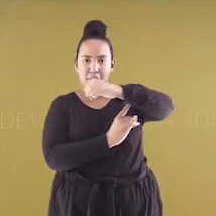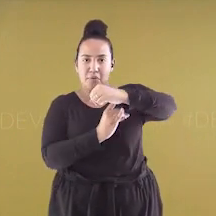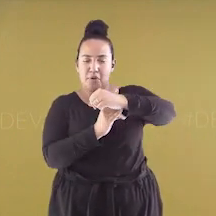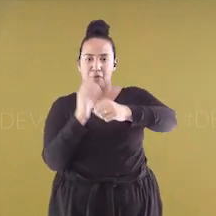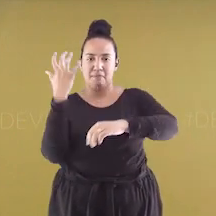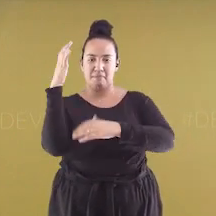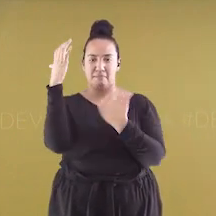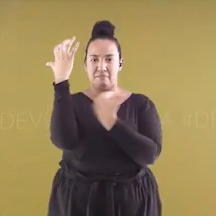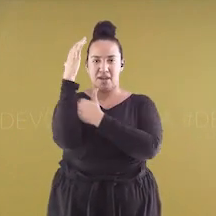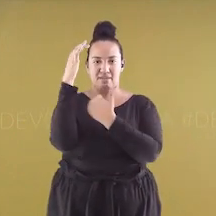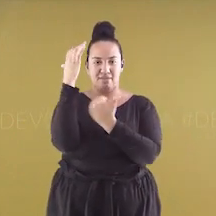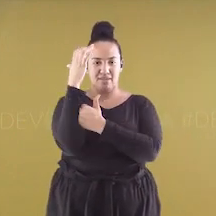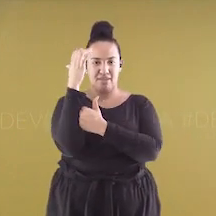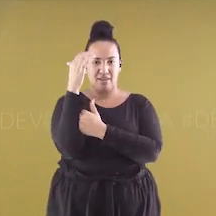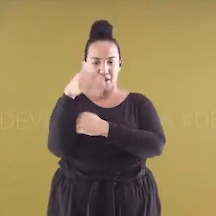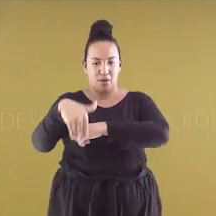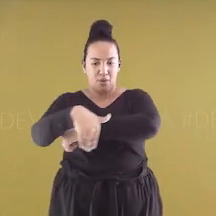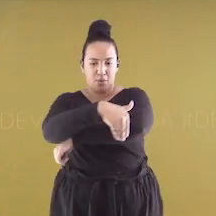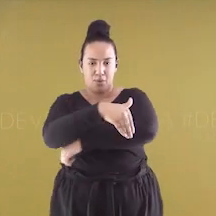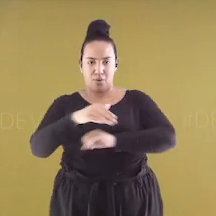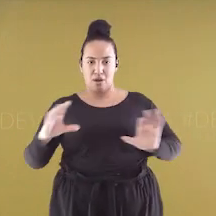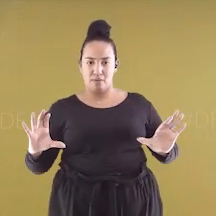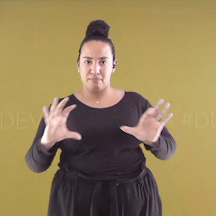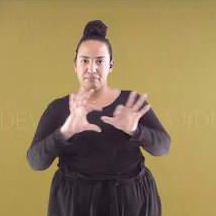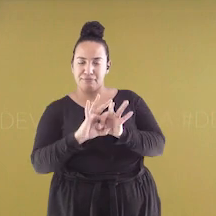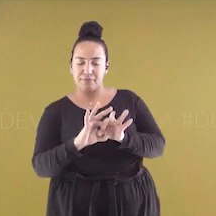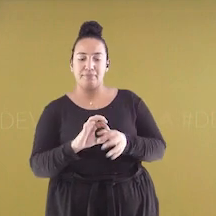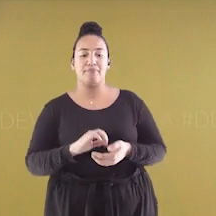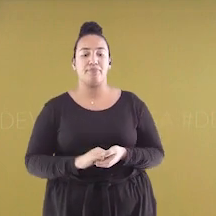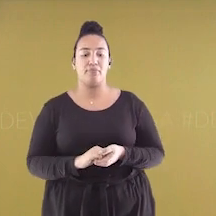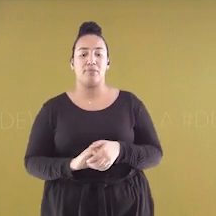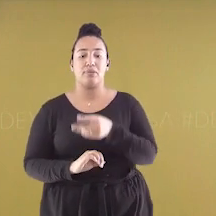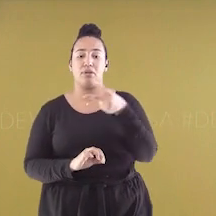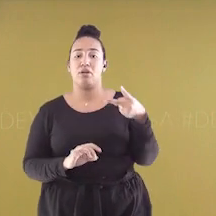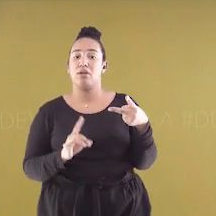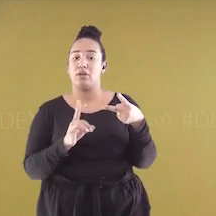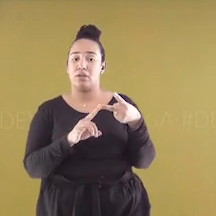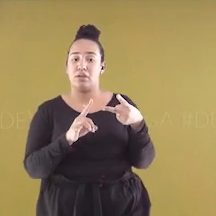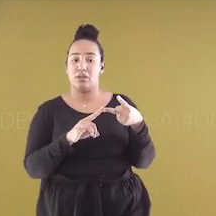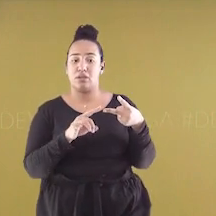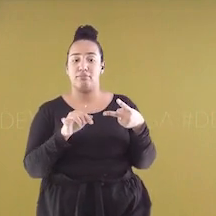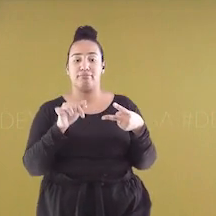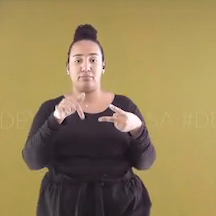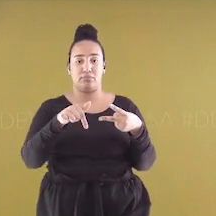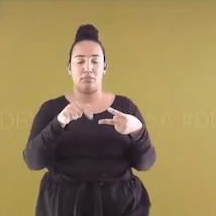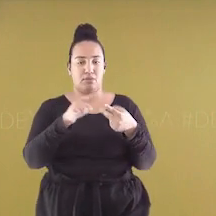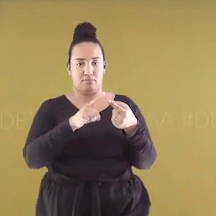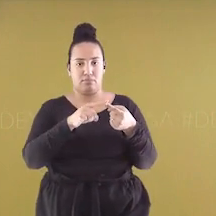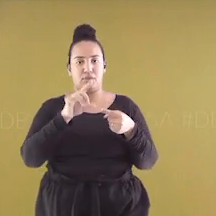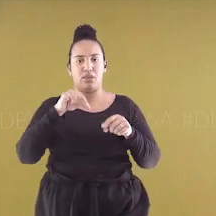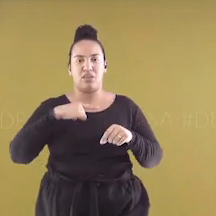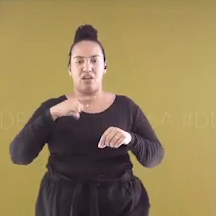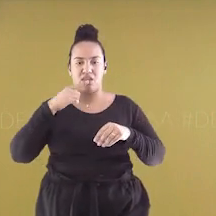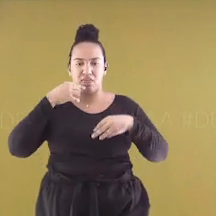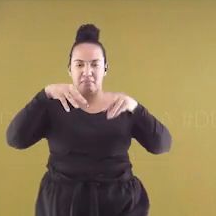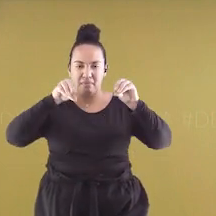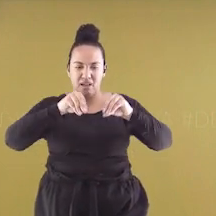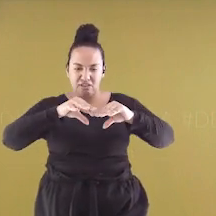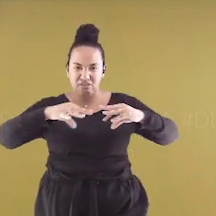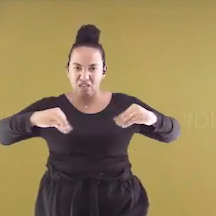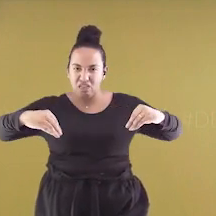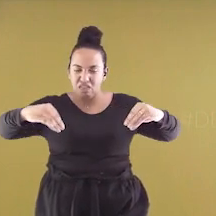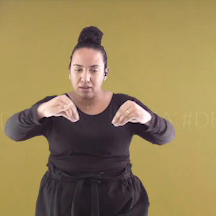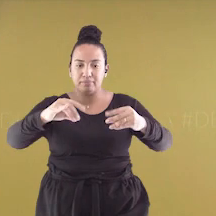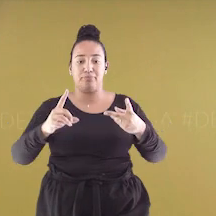uma rua à outra do bairro. E ao seu redor, resíduos plásticos jogados. Na outra fotografia,